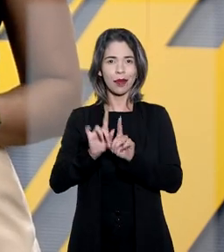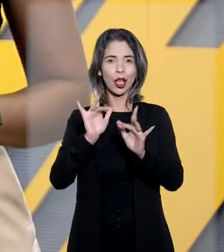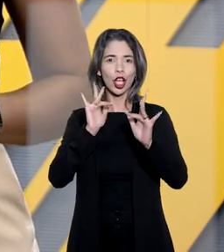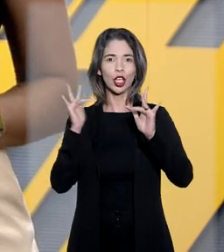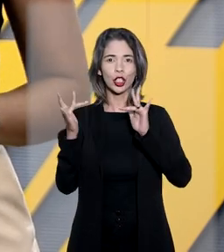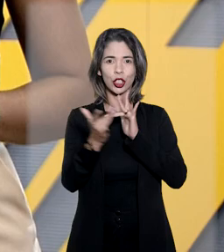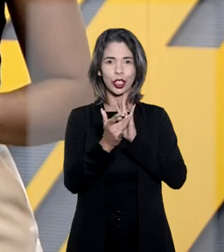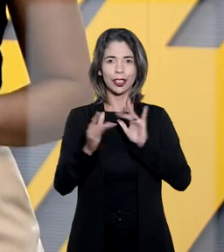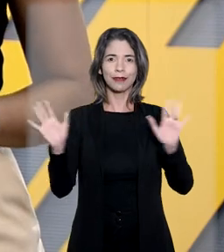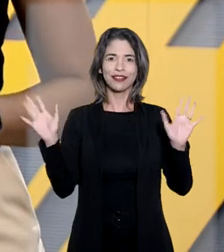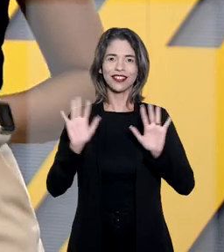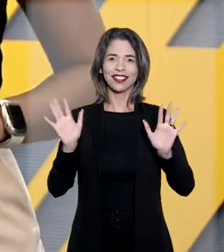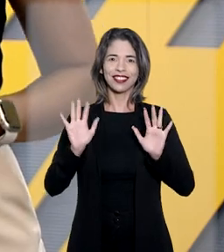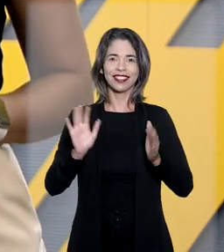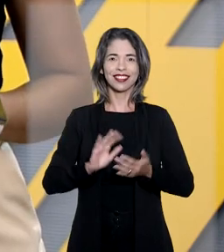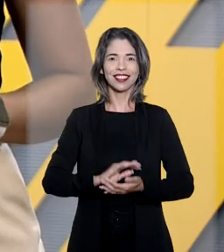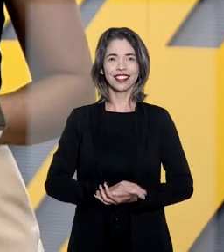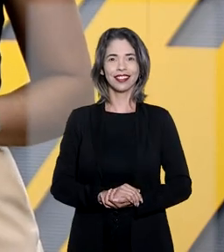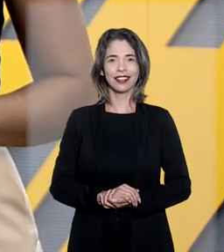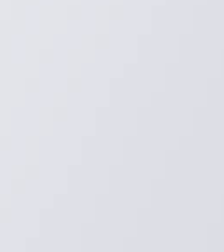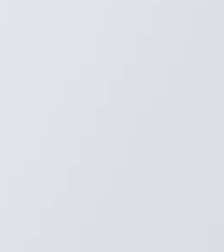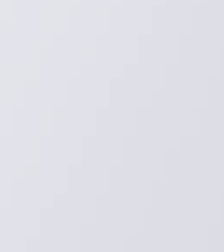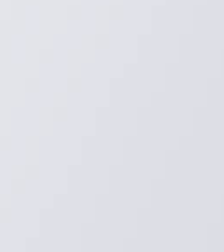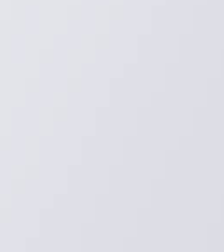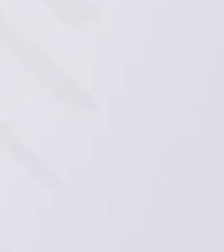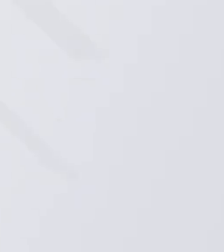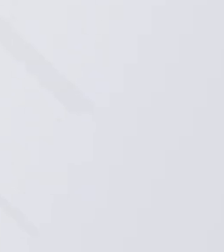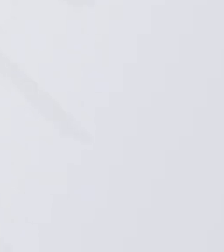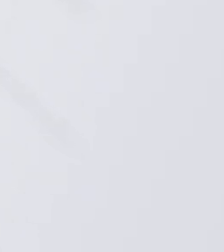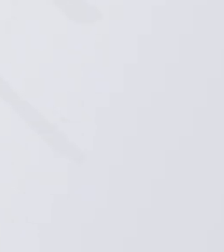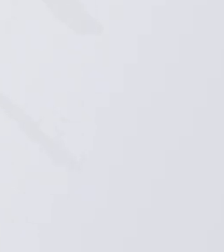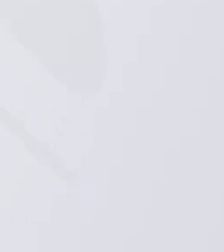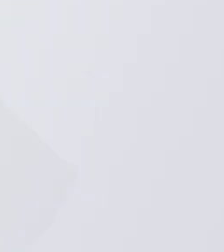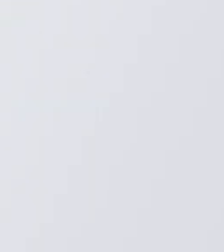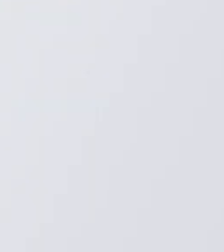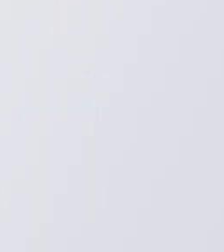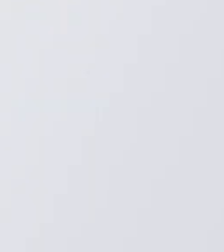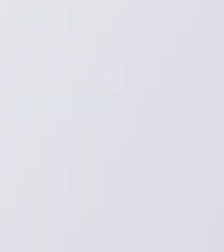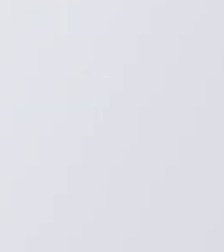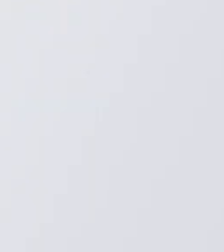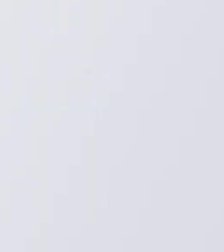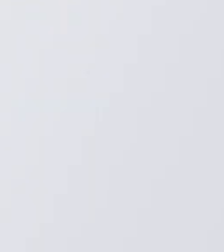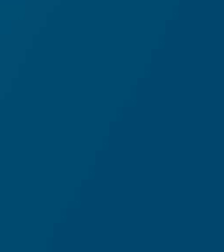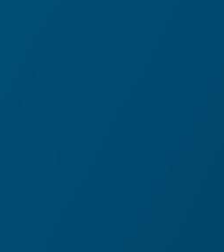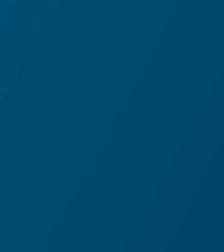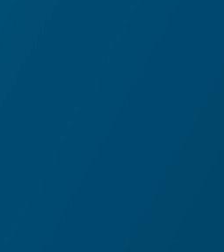e nas nossas redes sociais. Até a próxima!